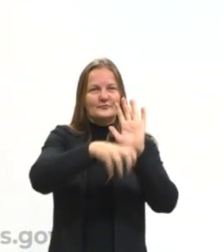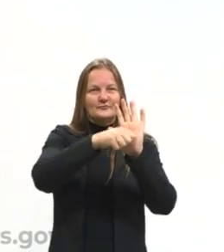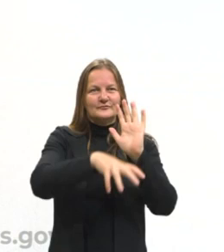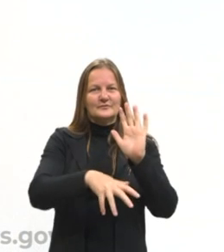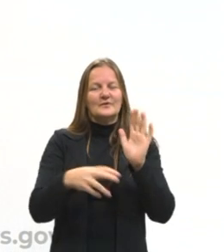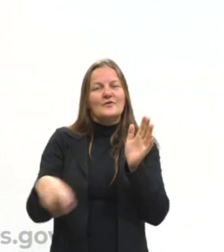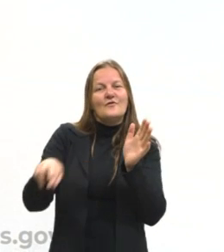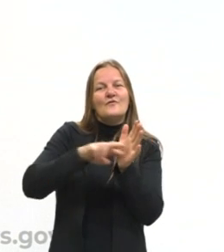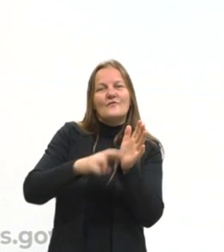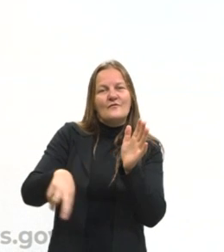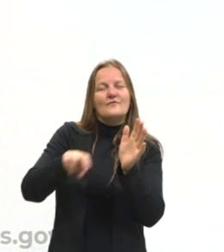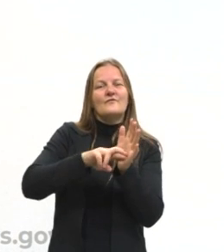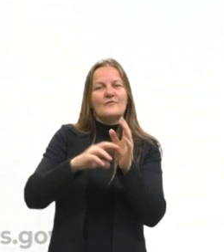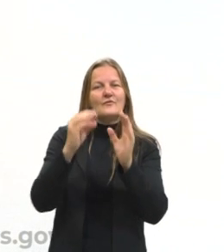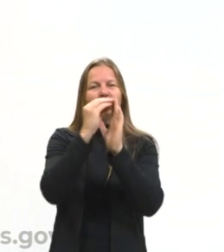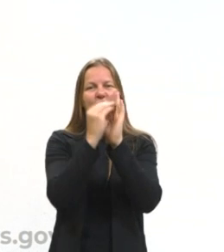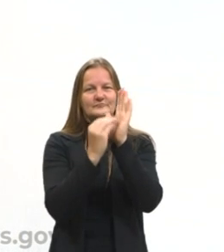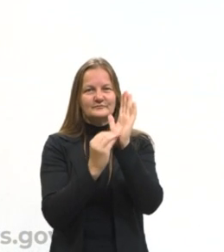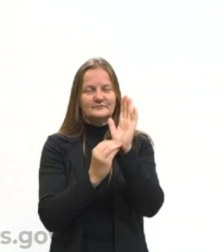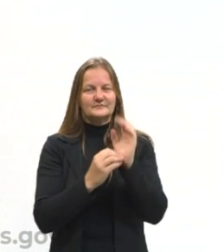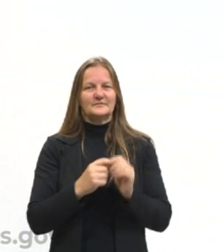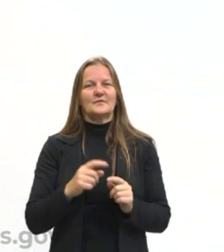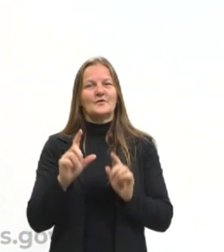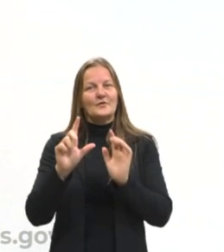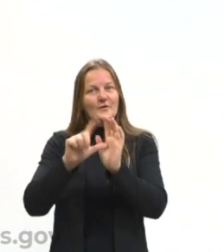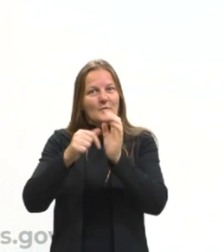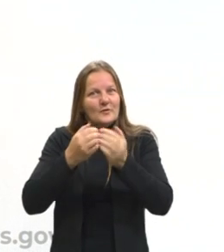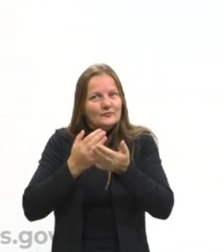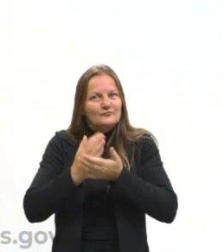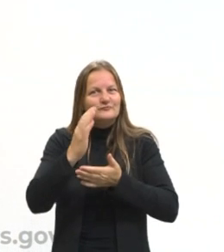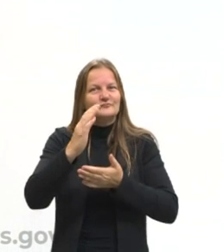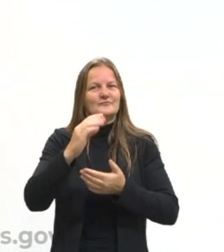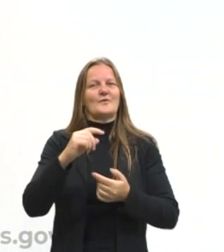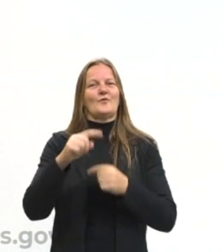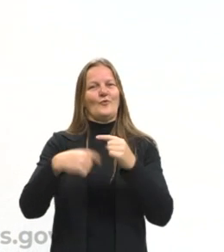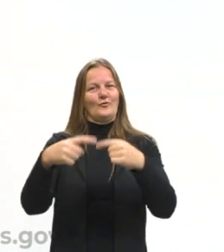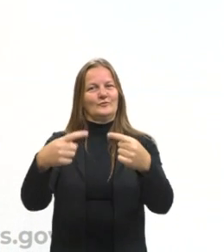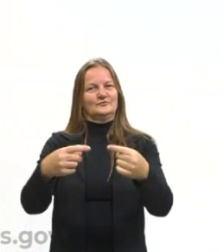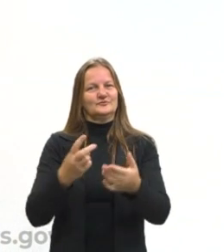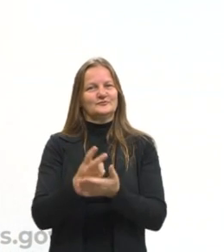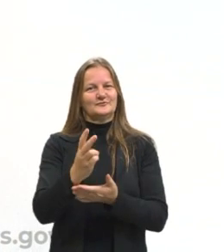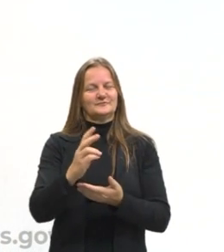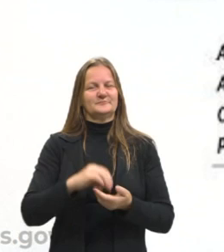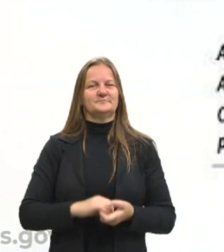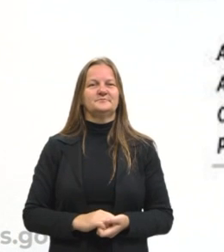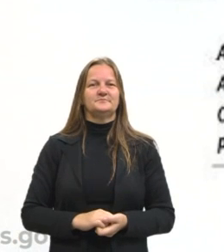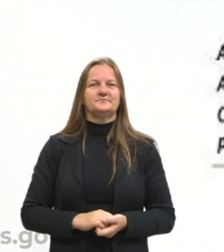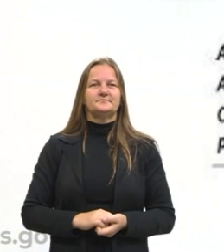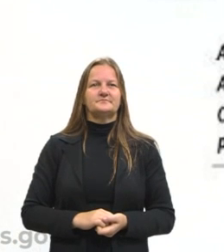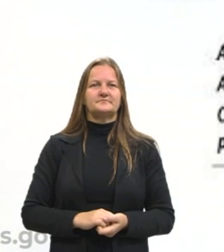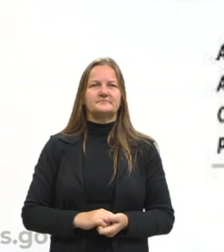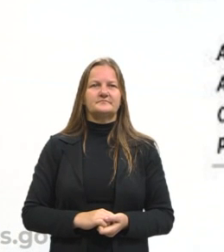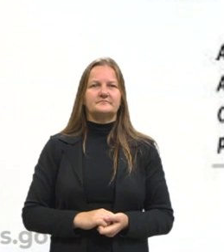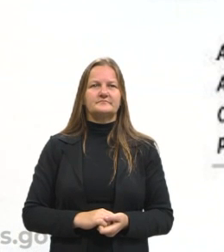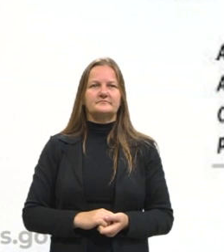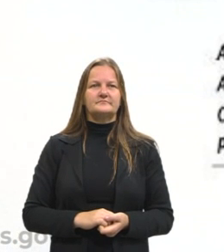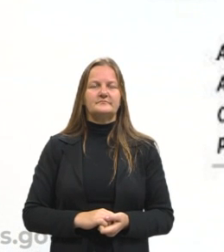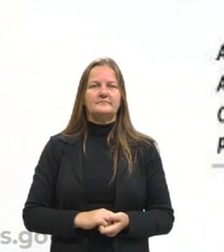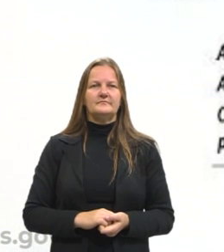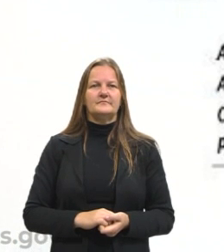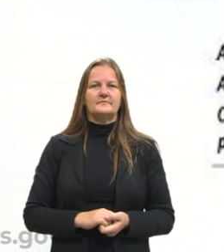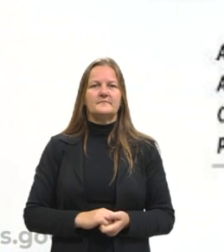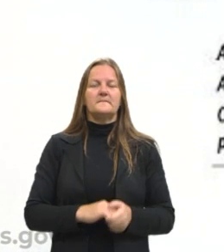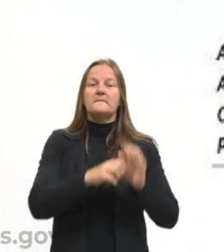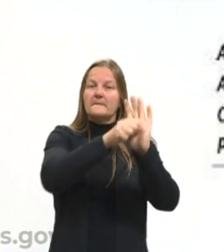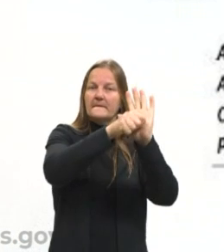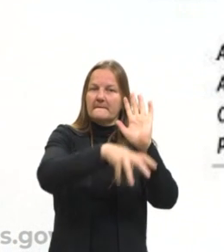retoma esse conteúdo e daí a gente parte, então, para o nosso assunto de hoje. Lá nas figuras de